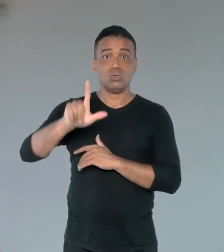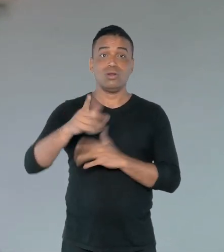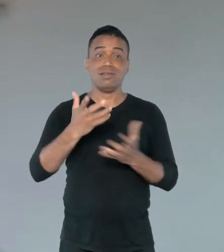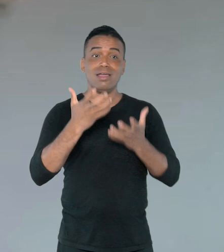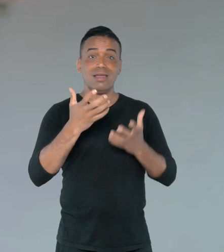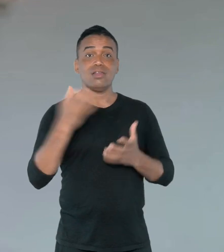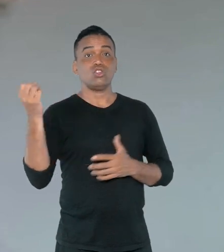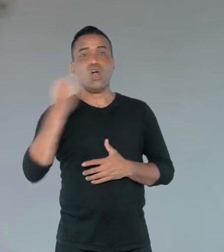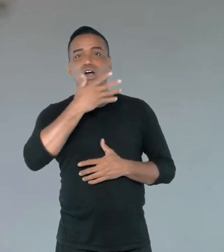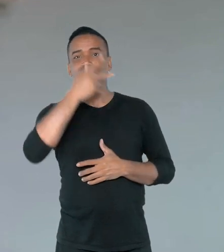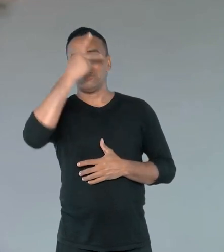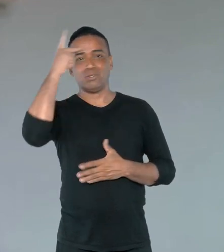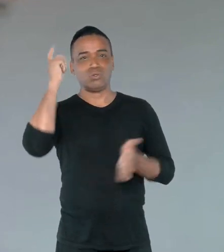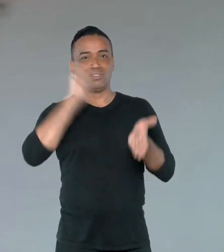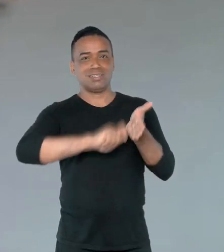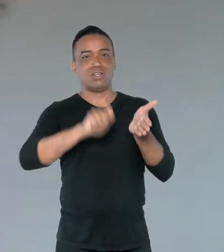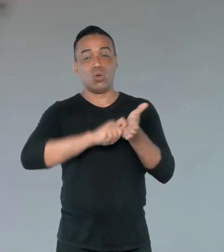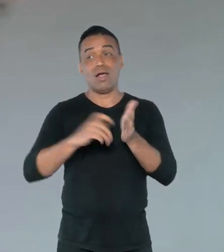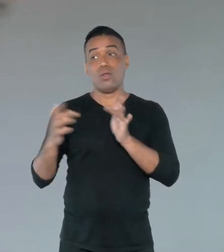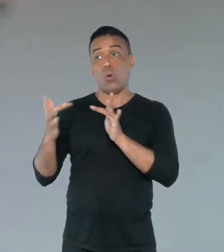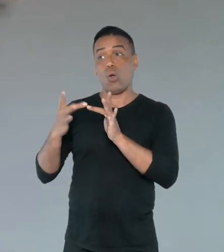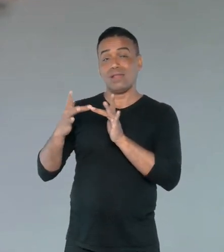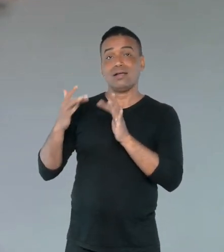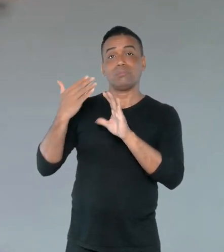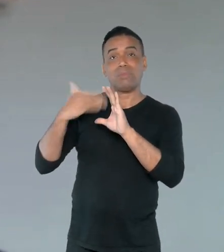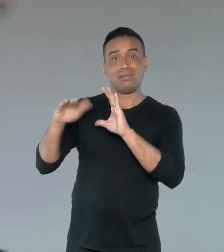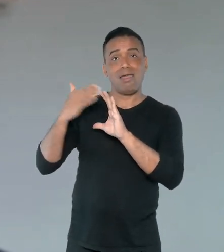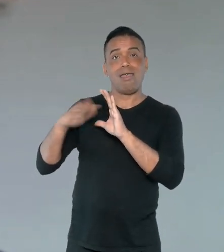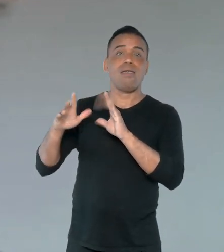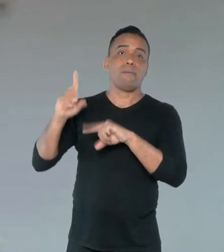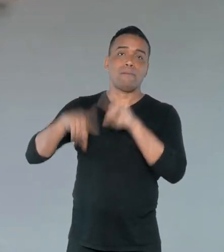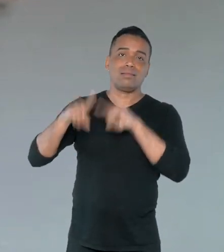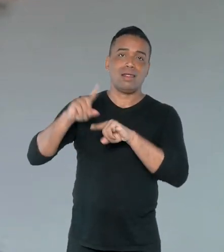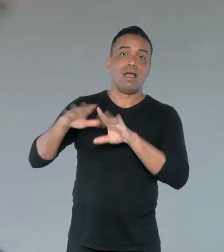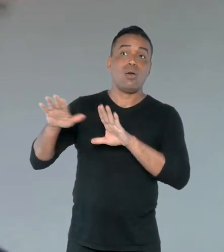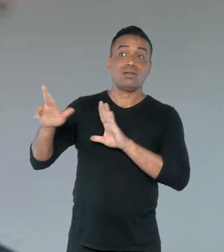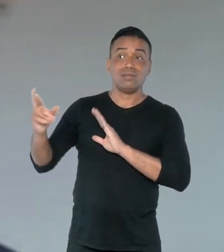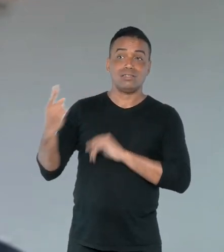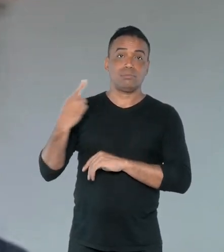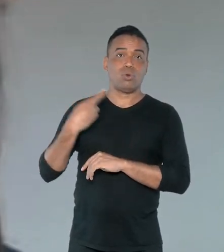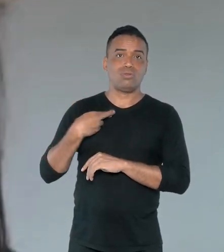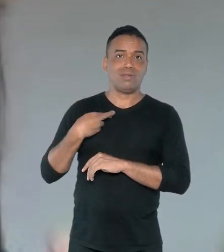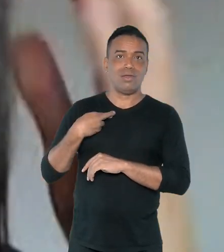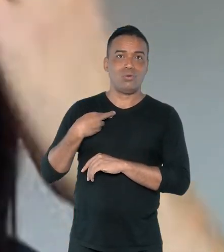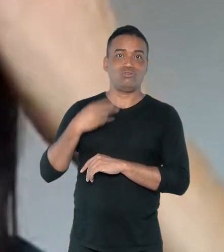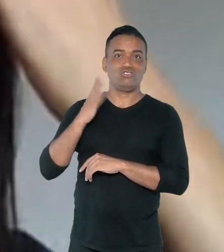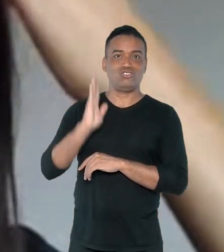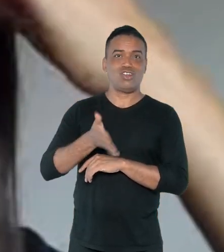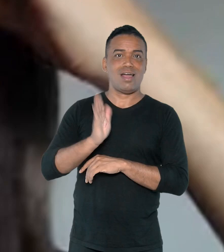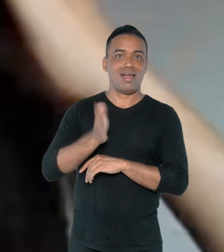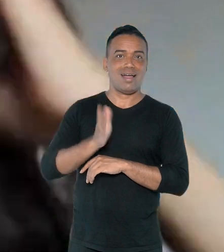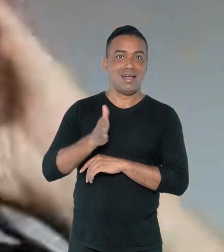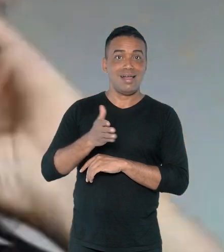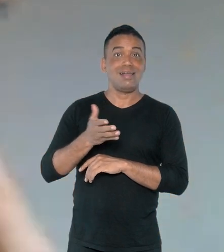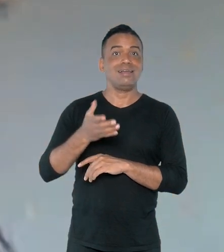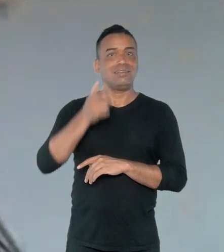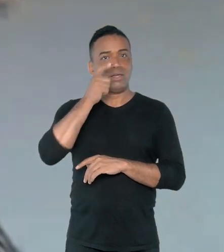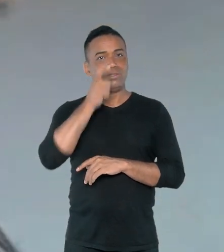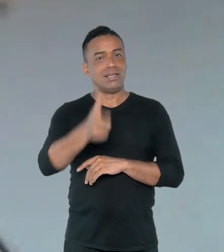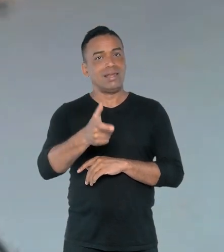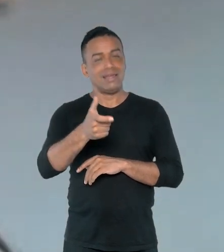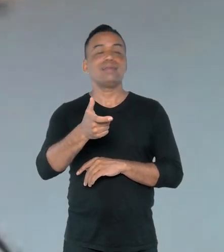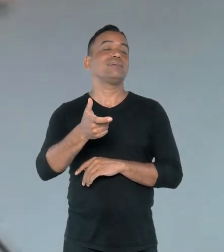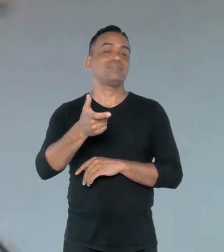editores. E aí eu entrei em contato com eles, mandei todo o material e eles já me responderam assim de cara que tinham interesse